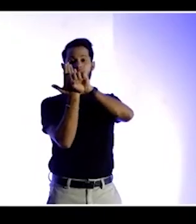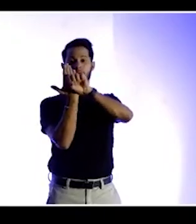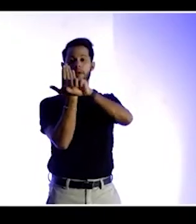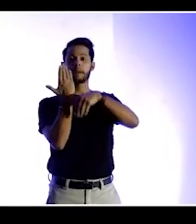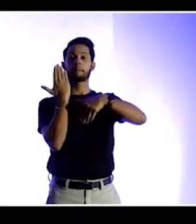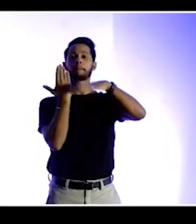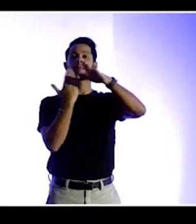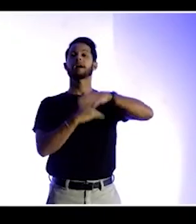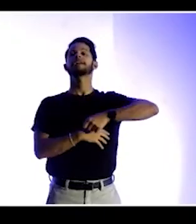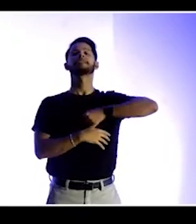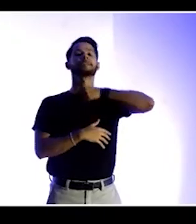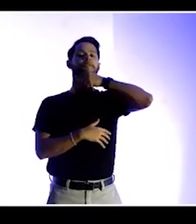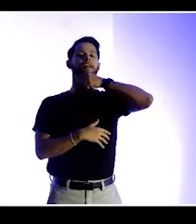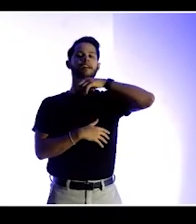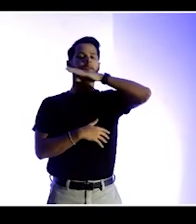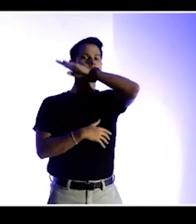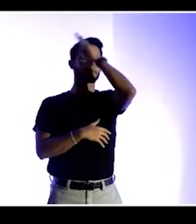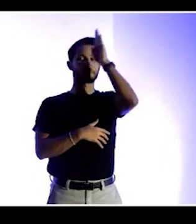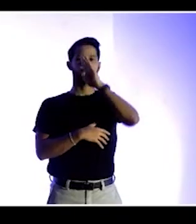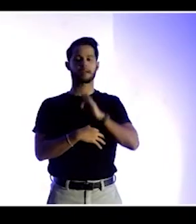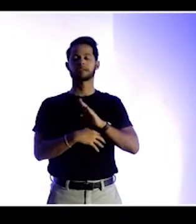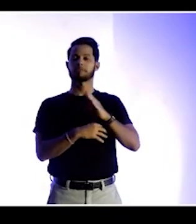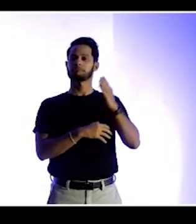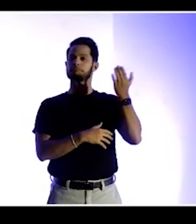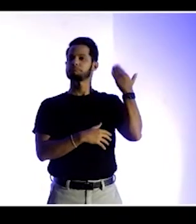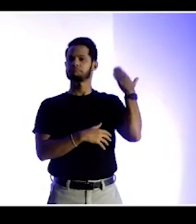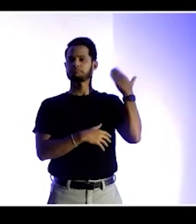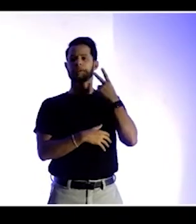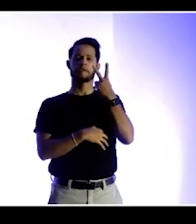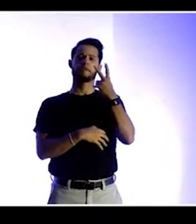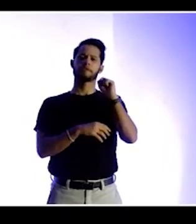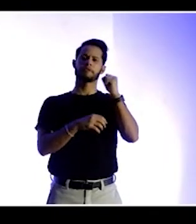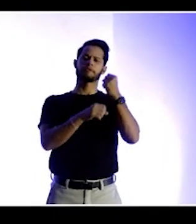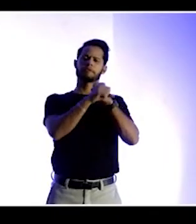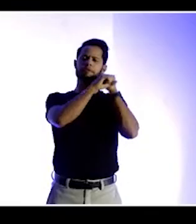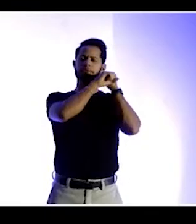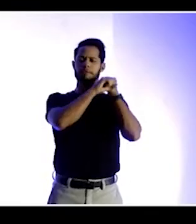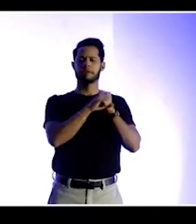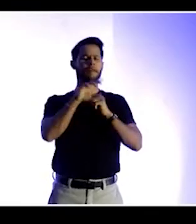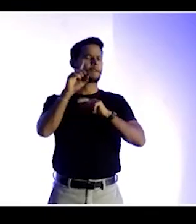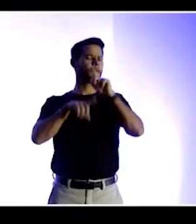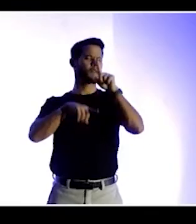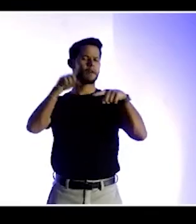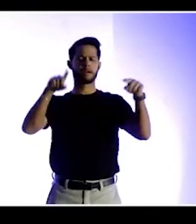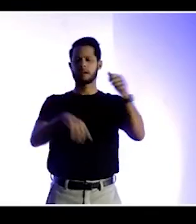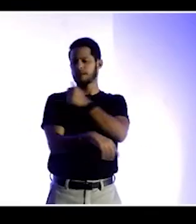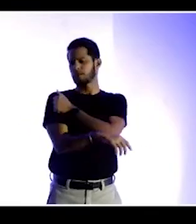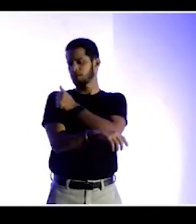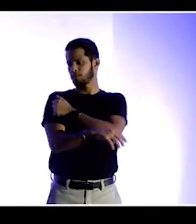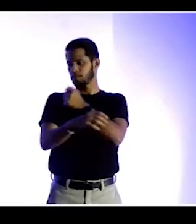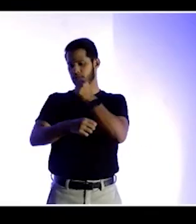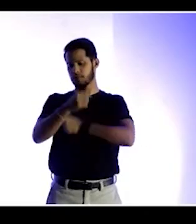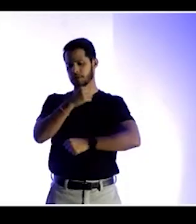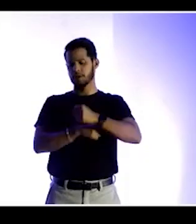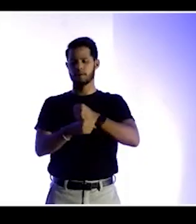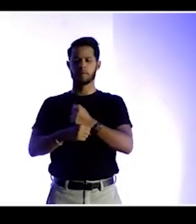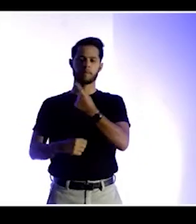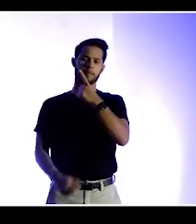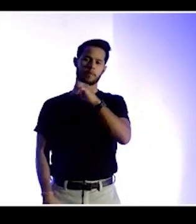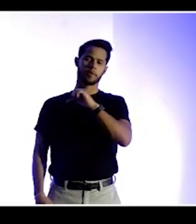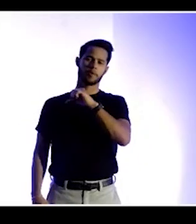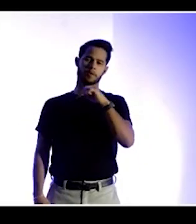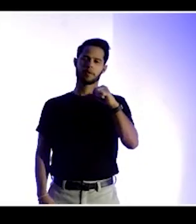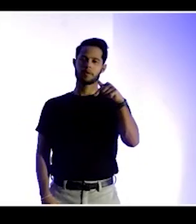na semana passada. Foi instalado lá por mim e por vários dos nossos alunos, em 1997, e está operando desde